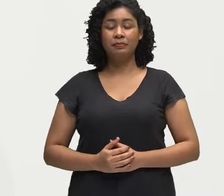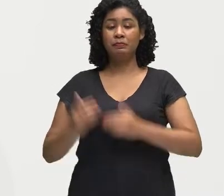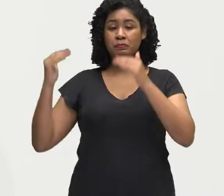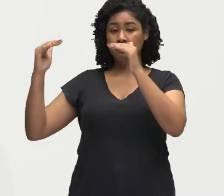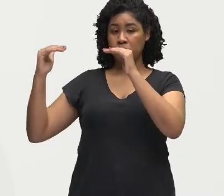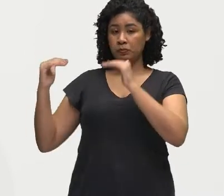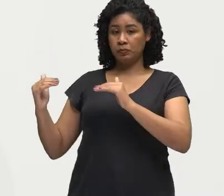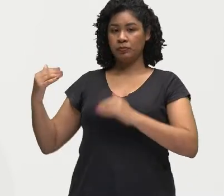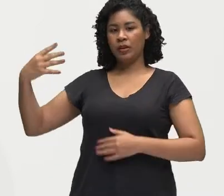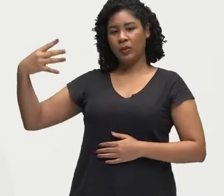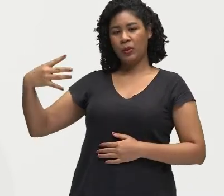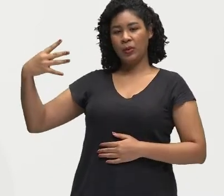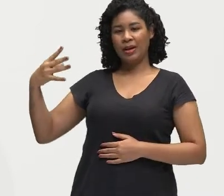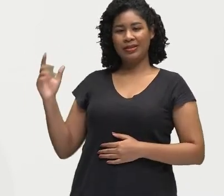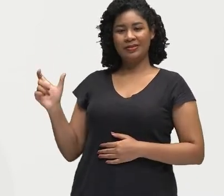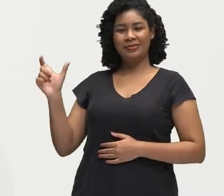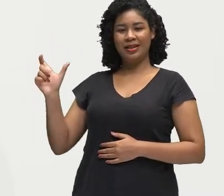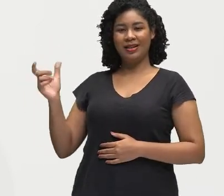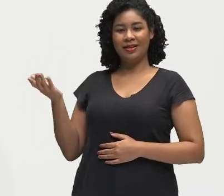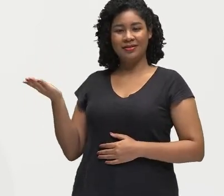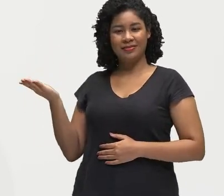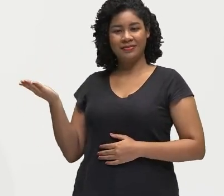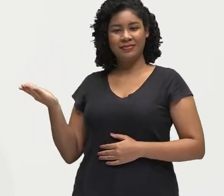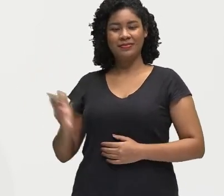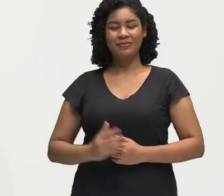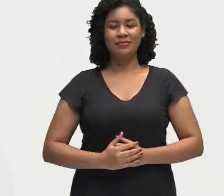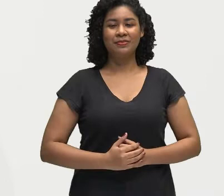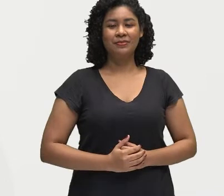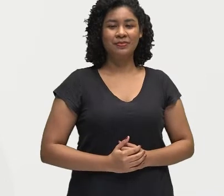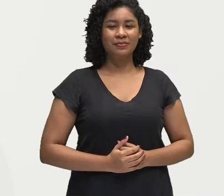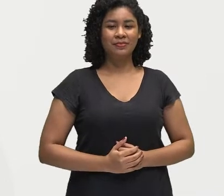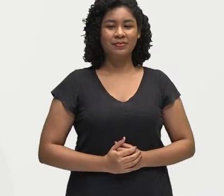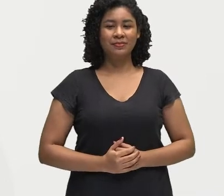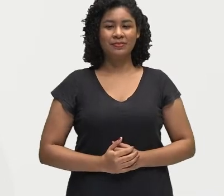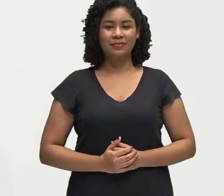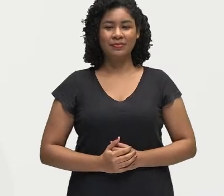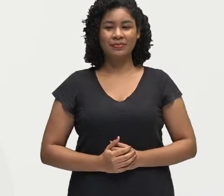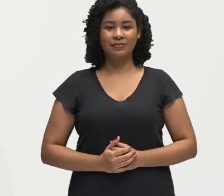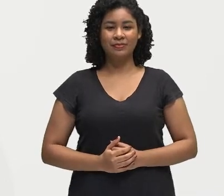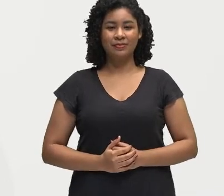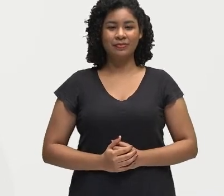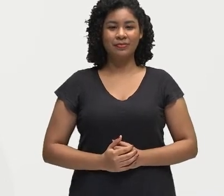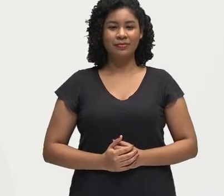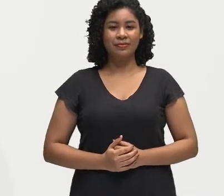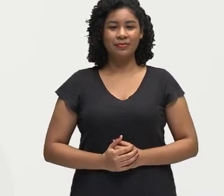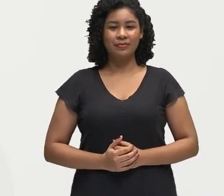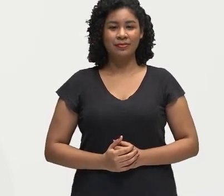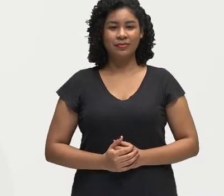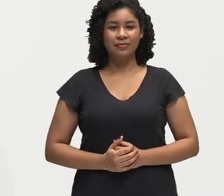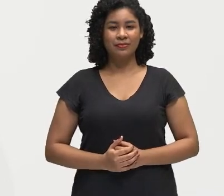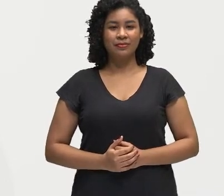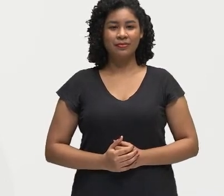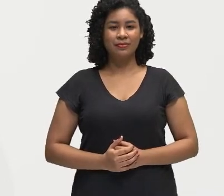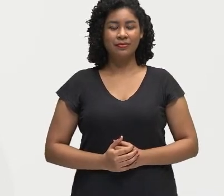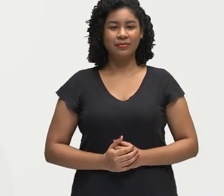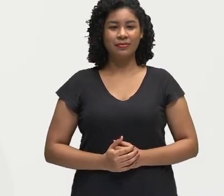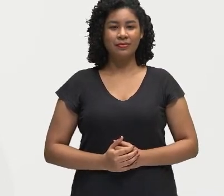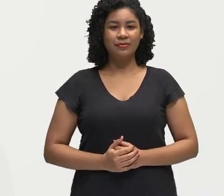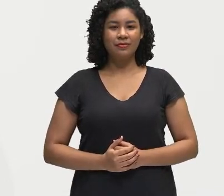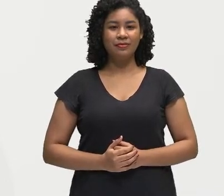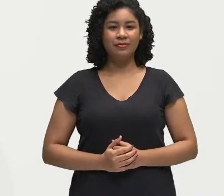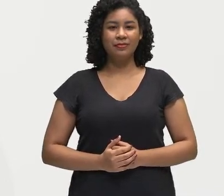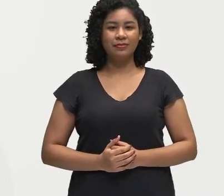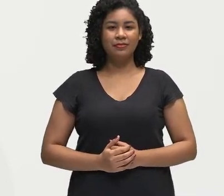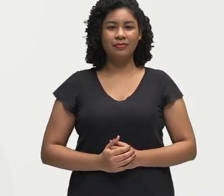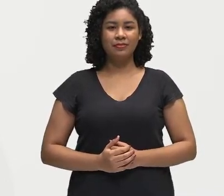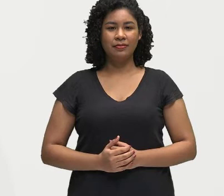people slept. Also, people slept. E a primeira